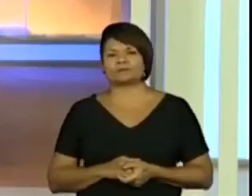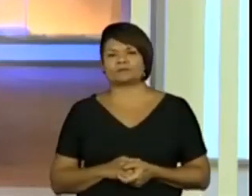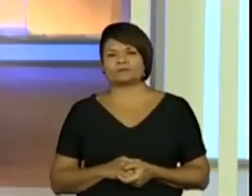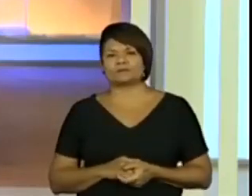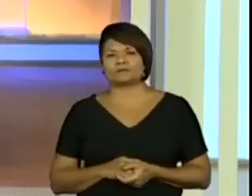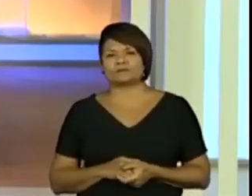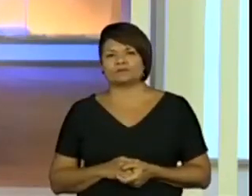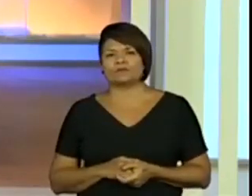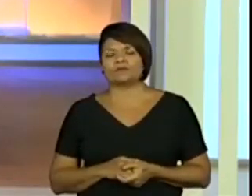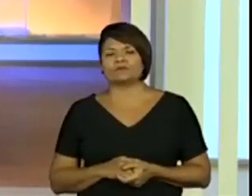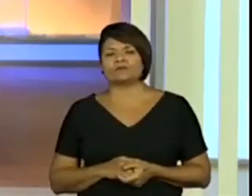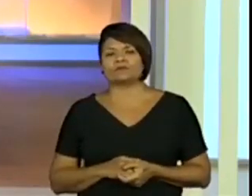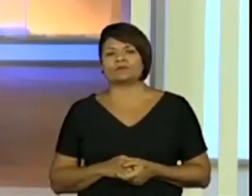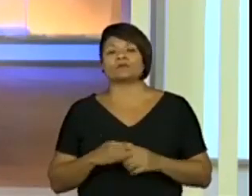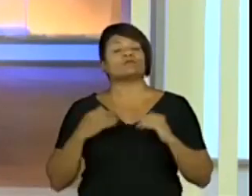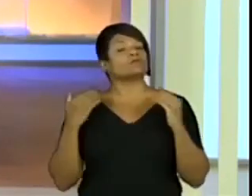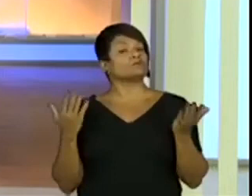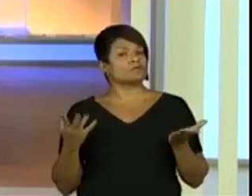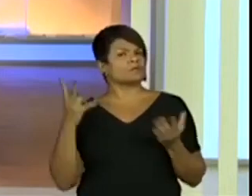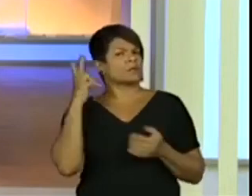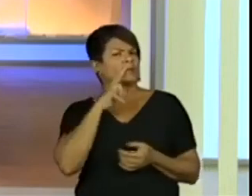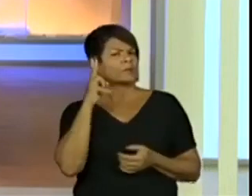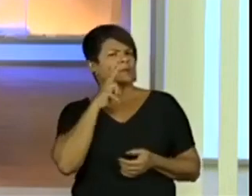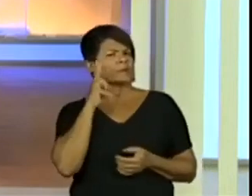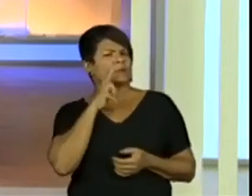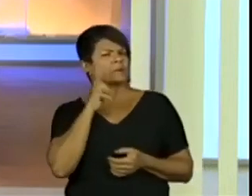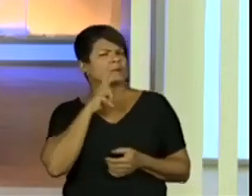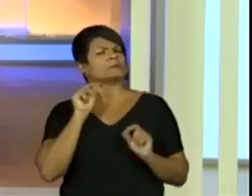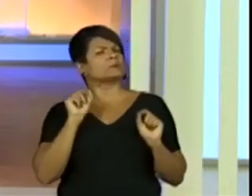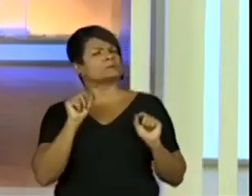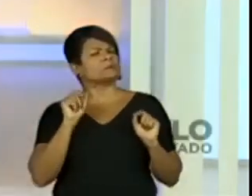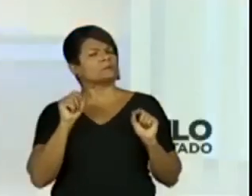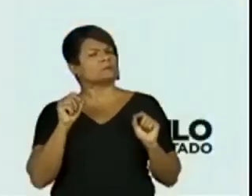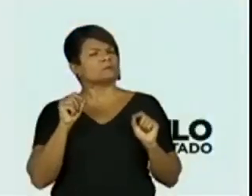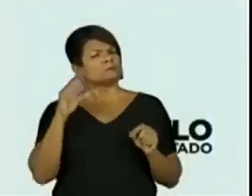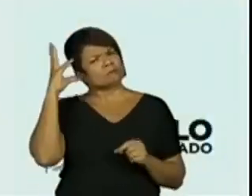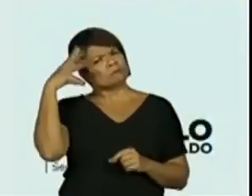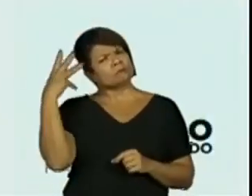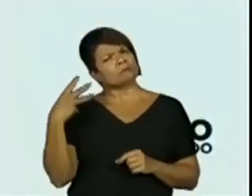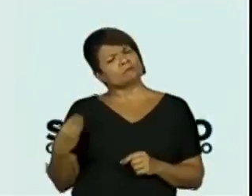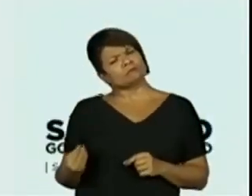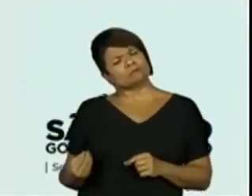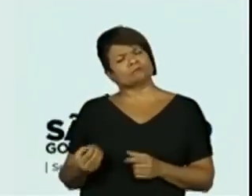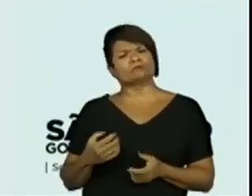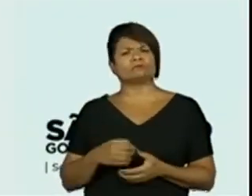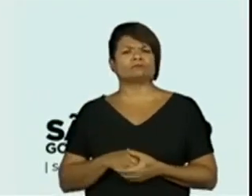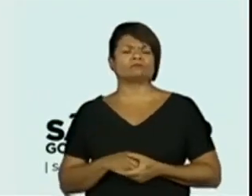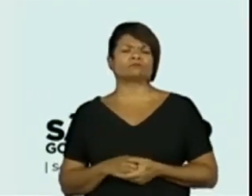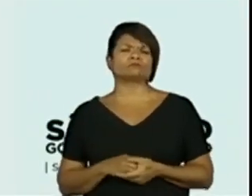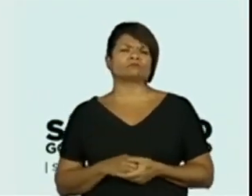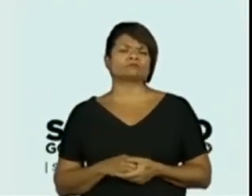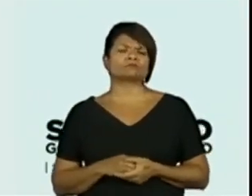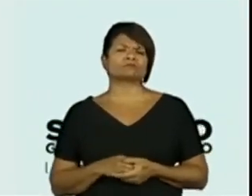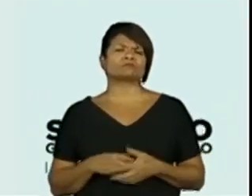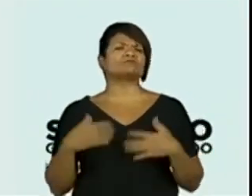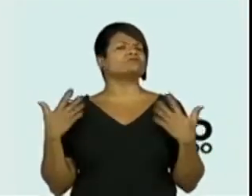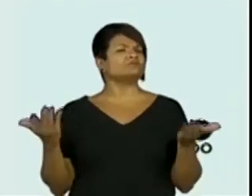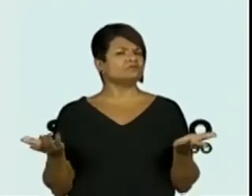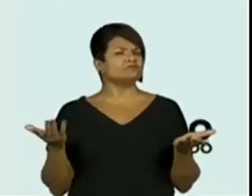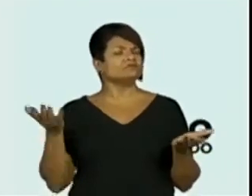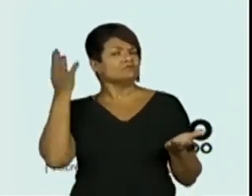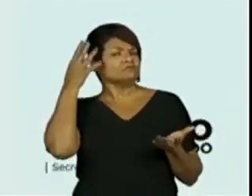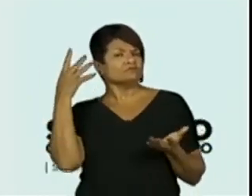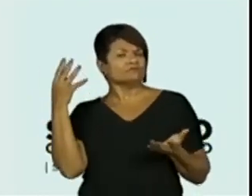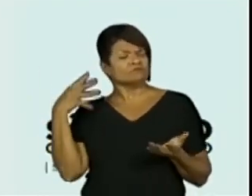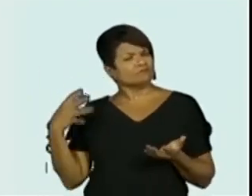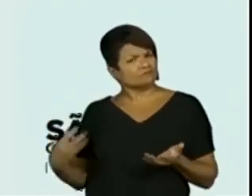Que história é essa da roupa nova de Doralice? Ela comprou uma roupa